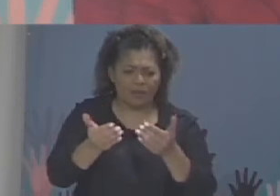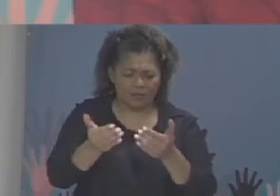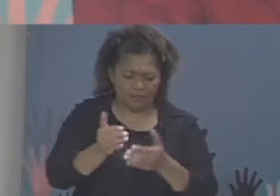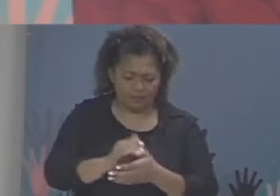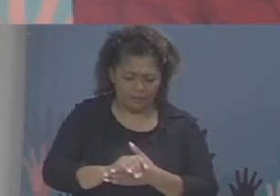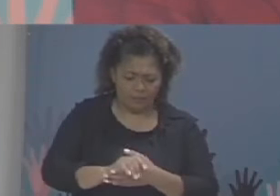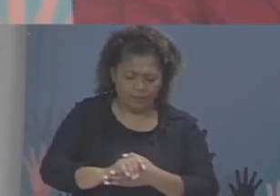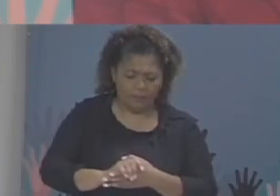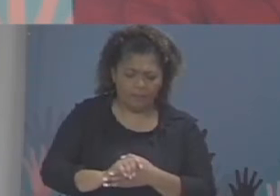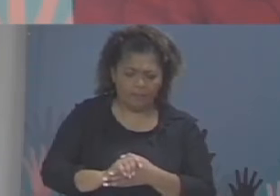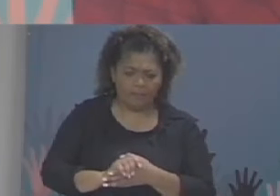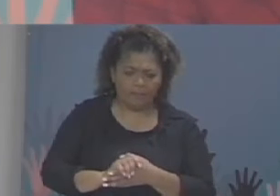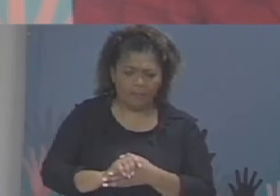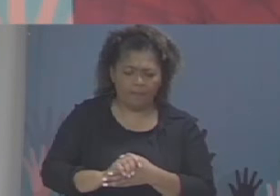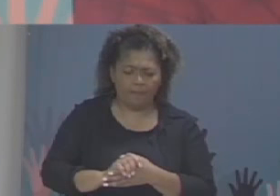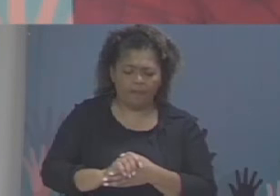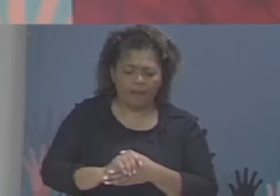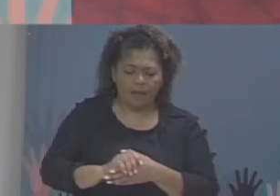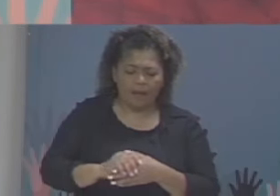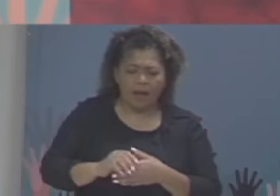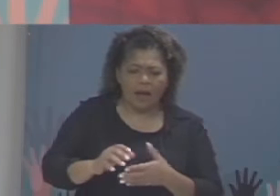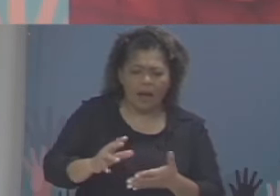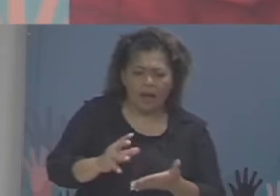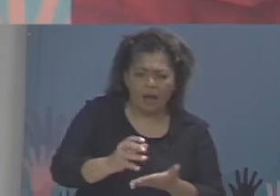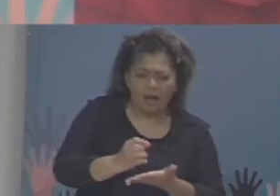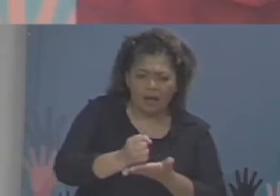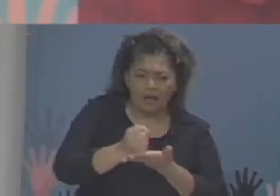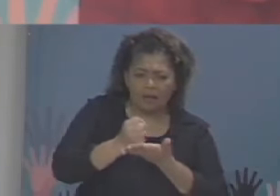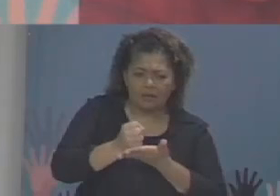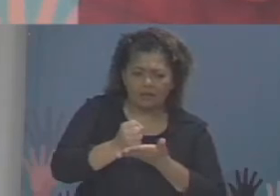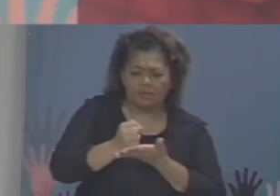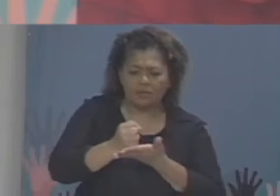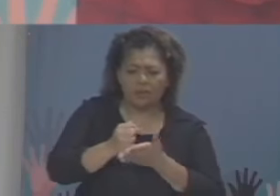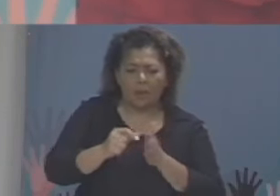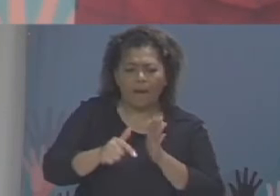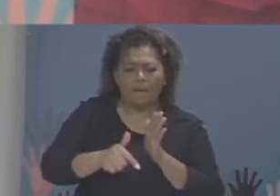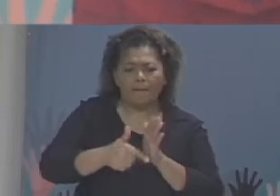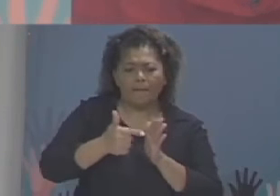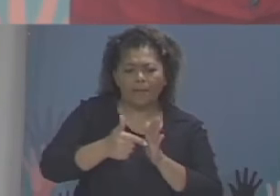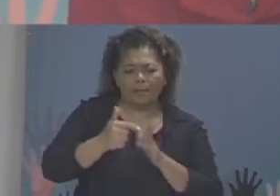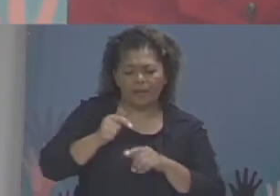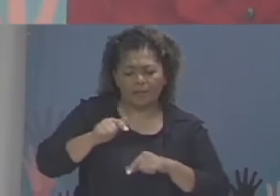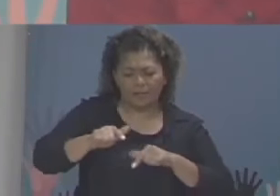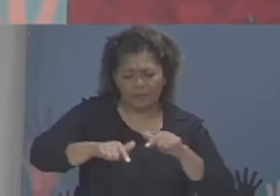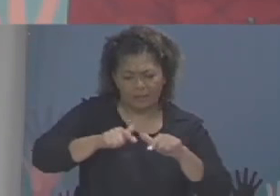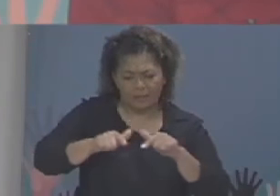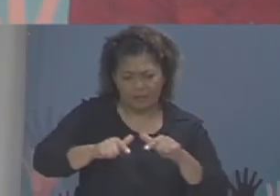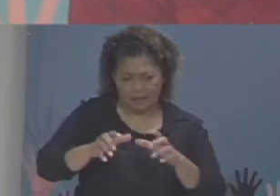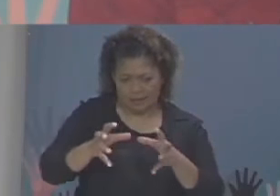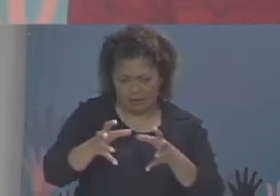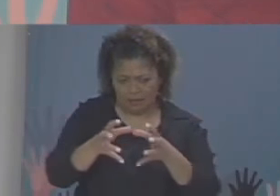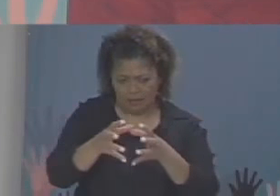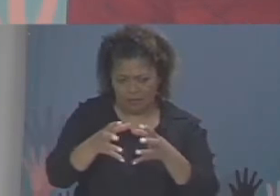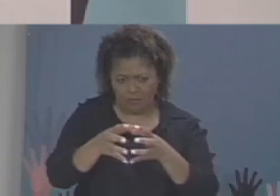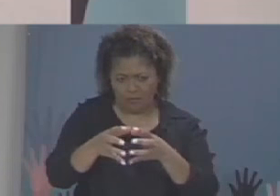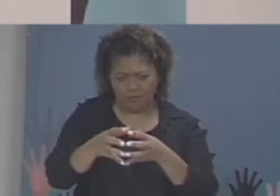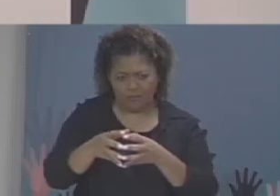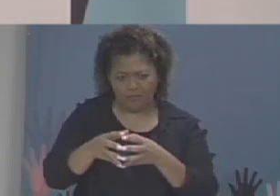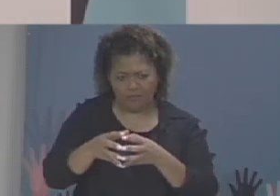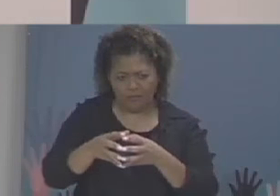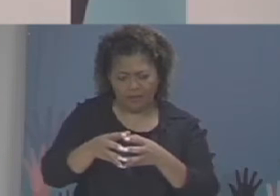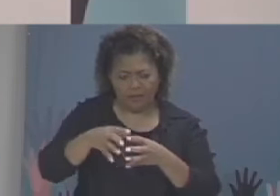mandato, éramos todos oposição. O que nós fazíamos? Chamávamos todo mundo para conversar e respeitávamos as decisões coletivas, o que vocês não fazem.